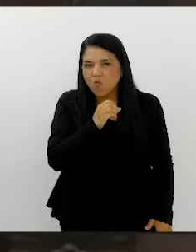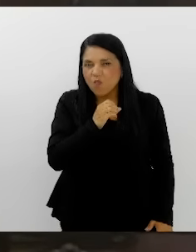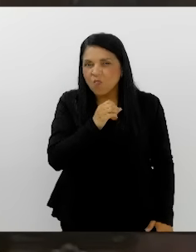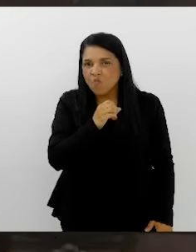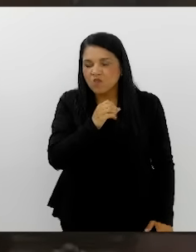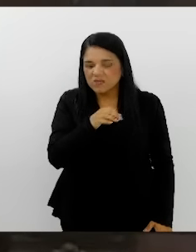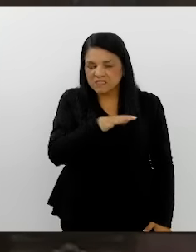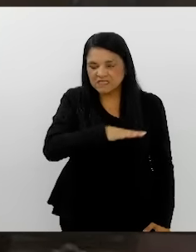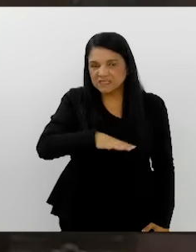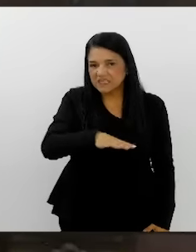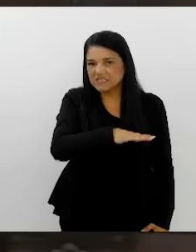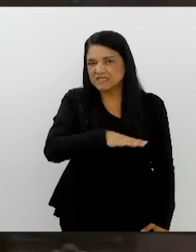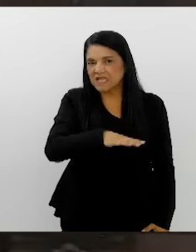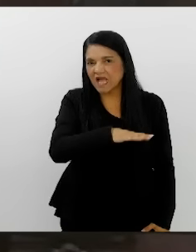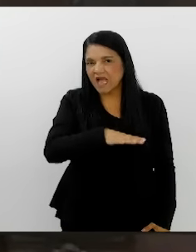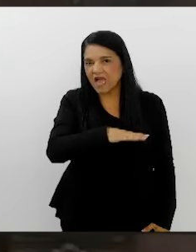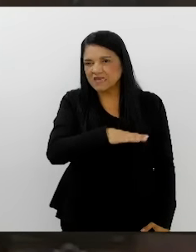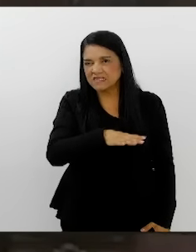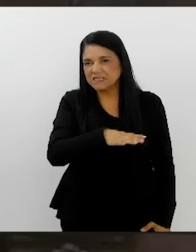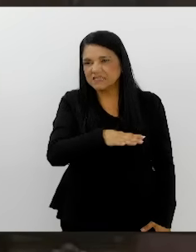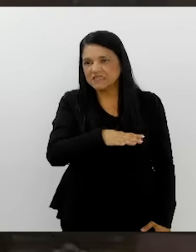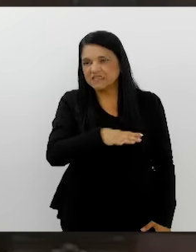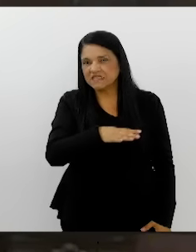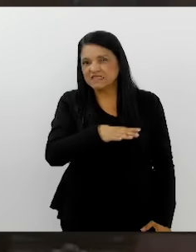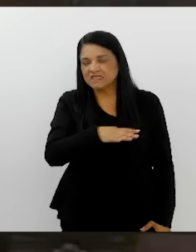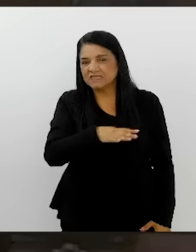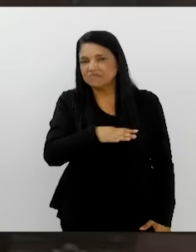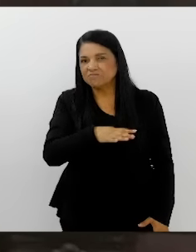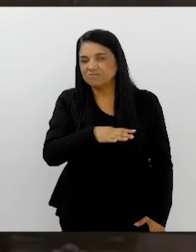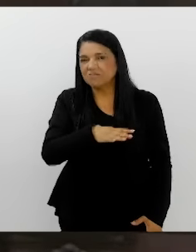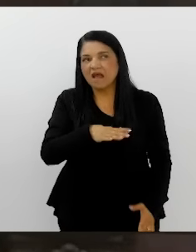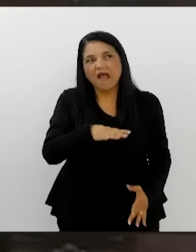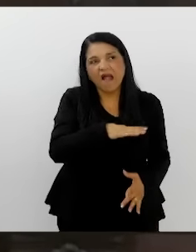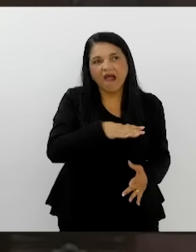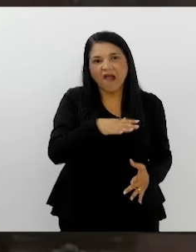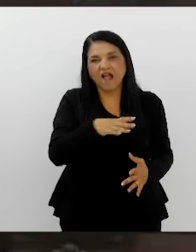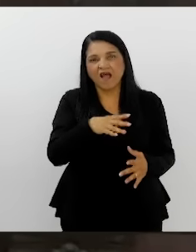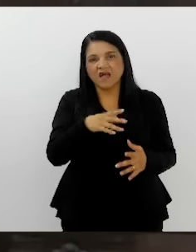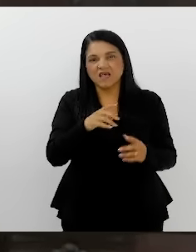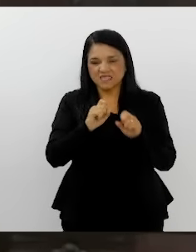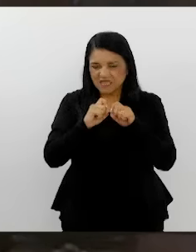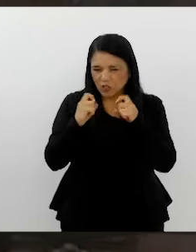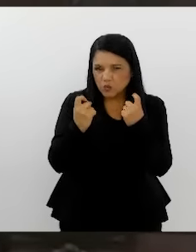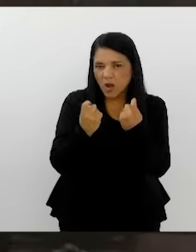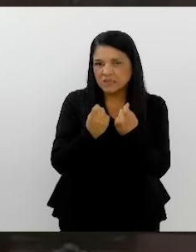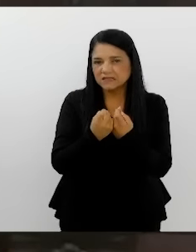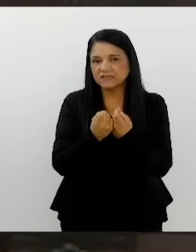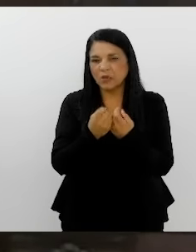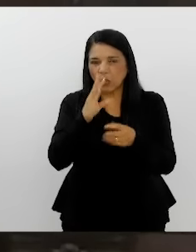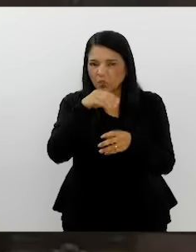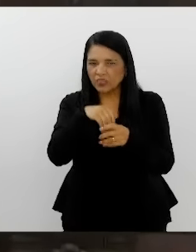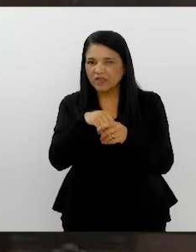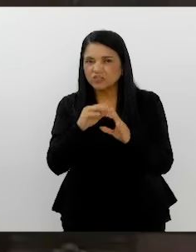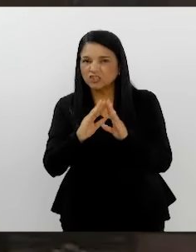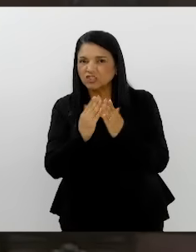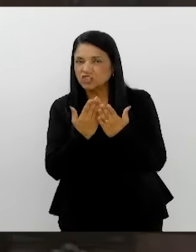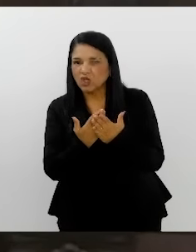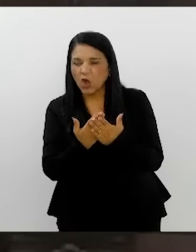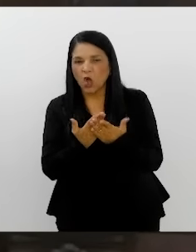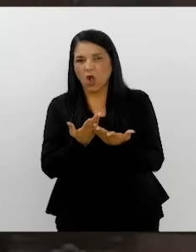campo que trabalha para colocar sexualização nas escolas, ideologia de gênero,